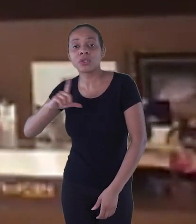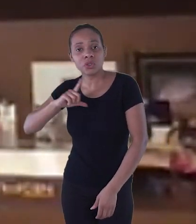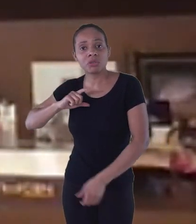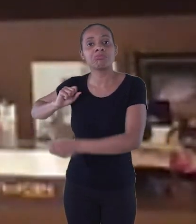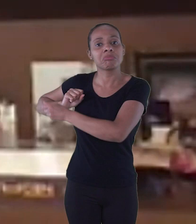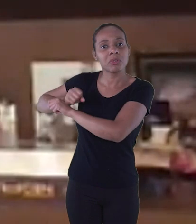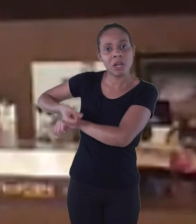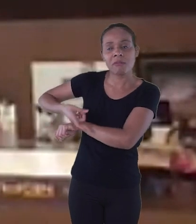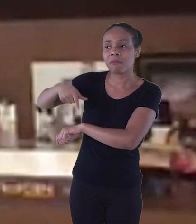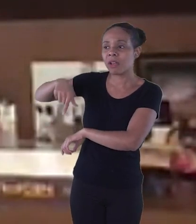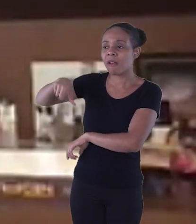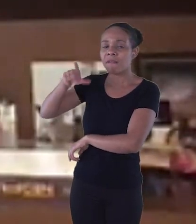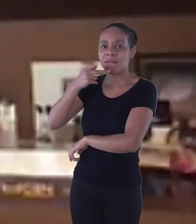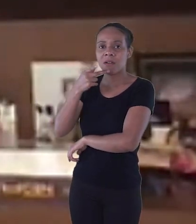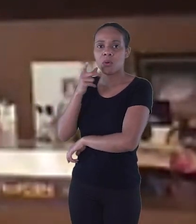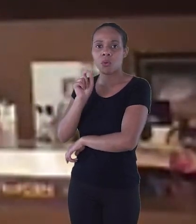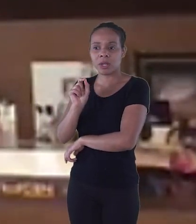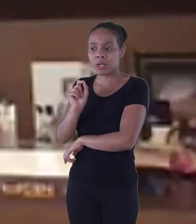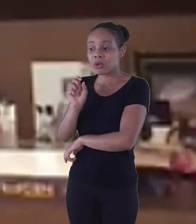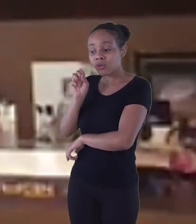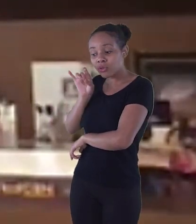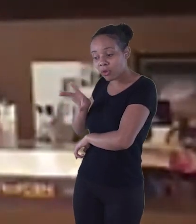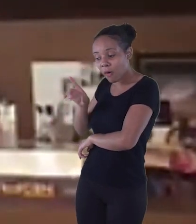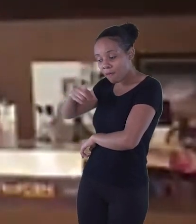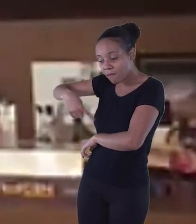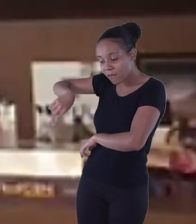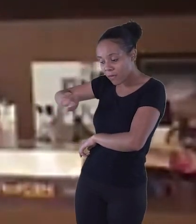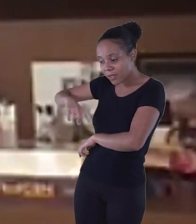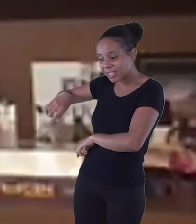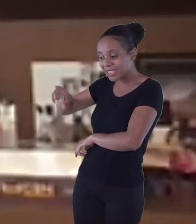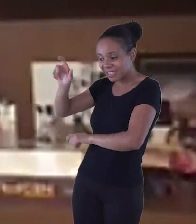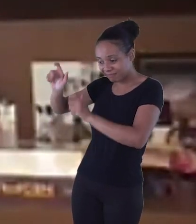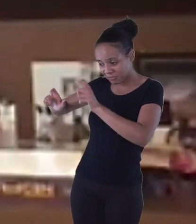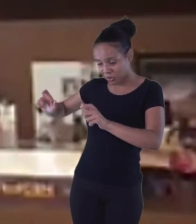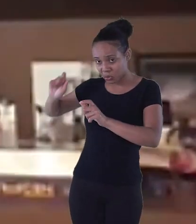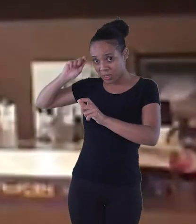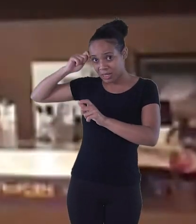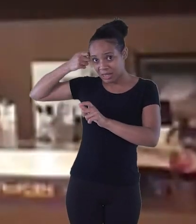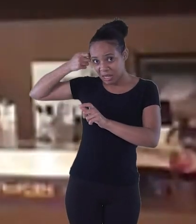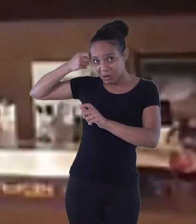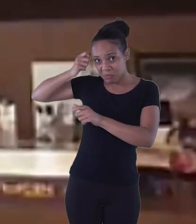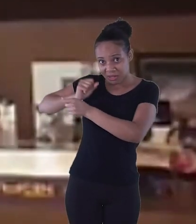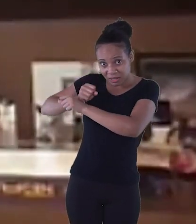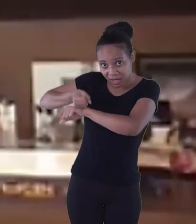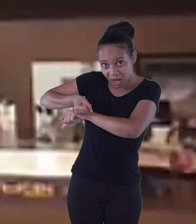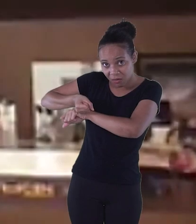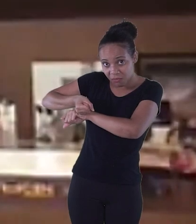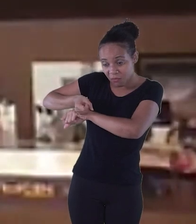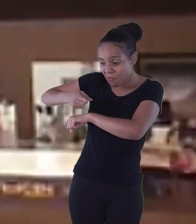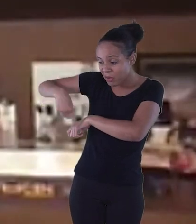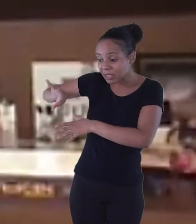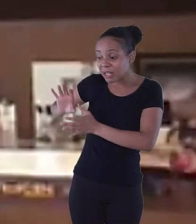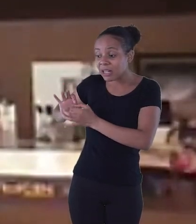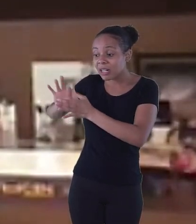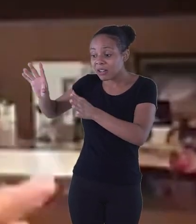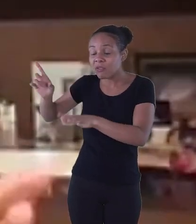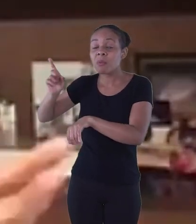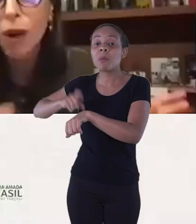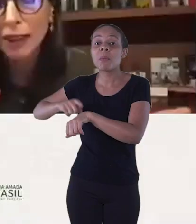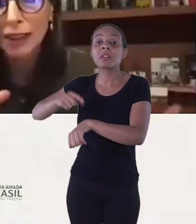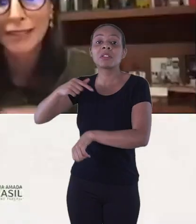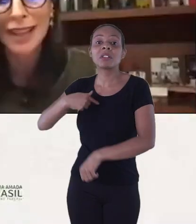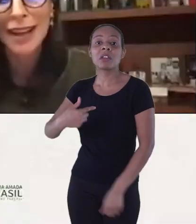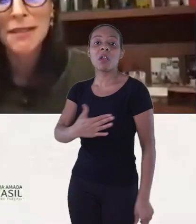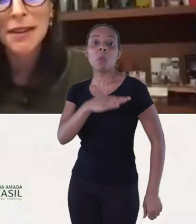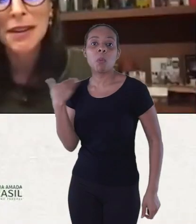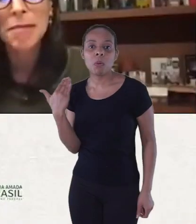dizer que eles só seriam libertados depois que ela morresse. Então, a gente, como disse o Jaime, não é que nós queremos